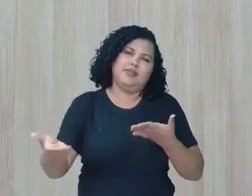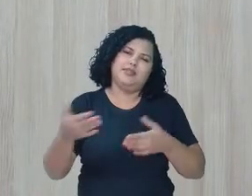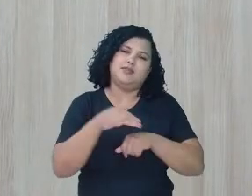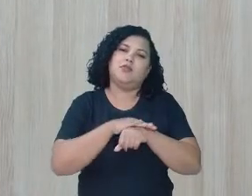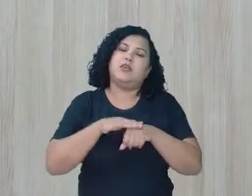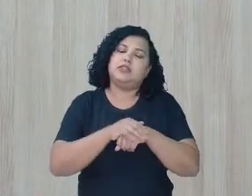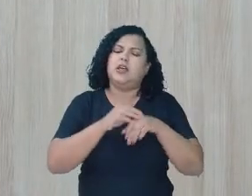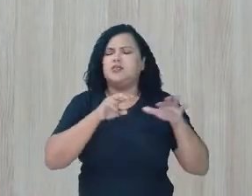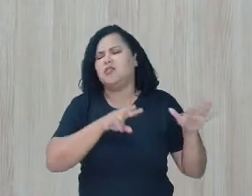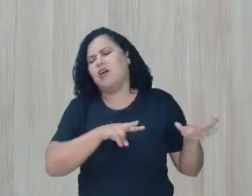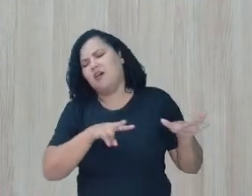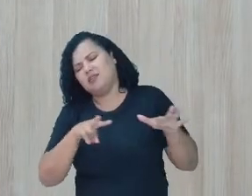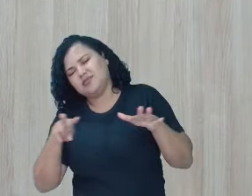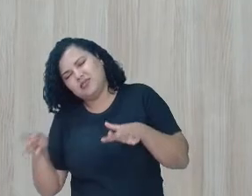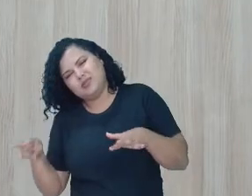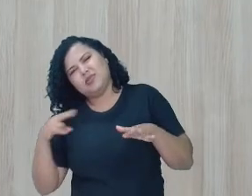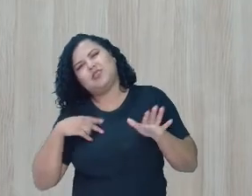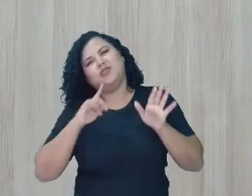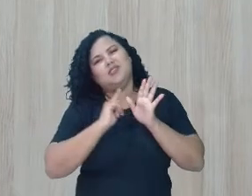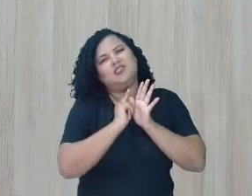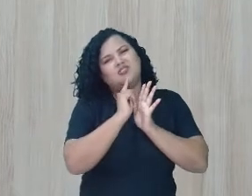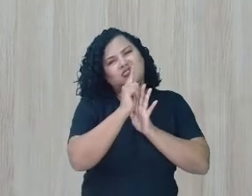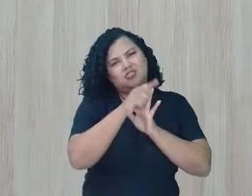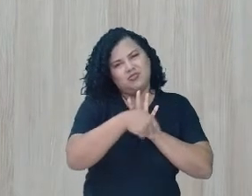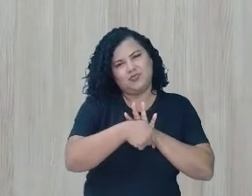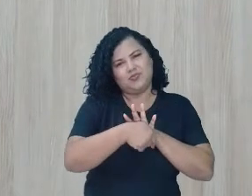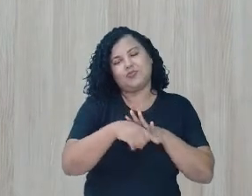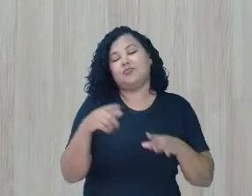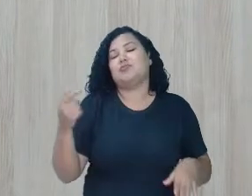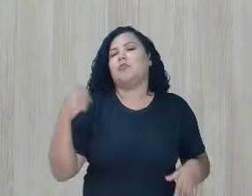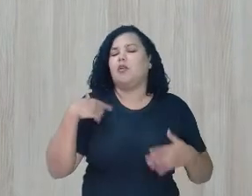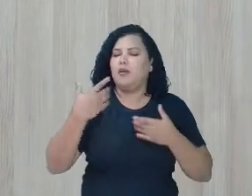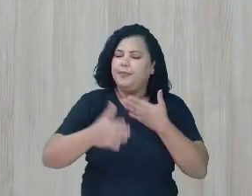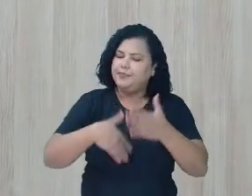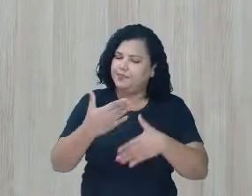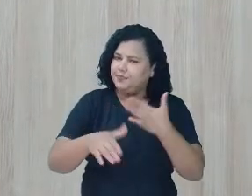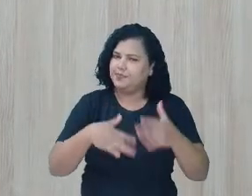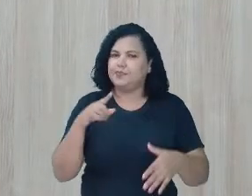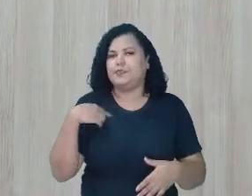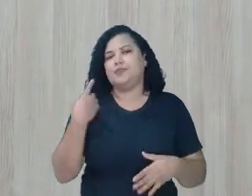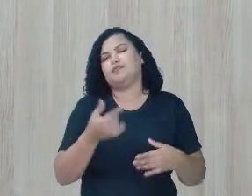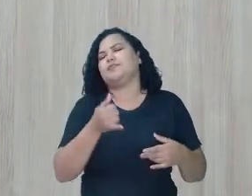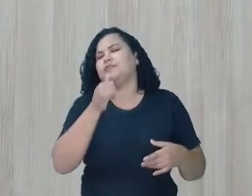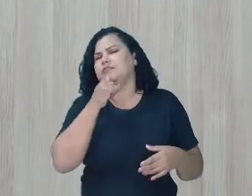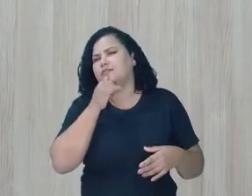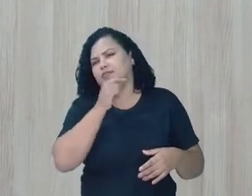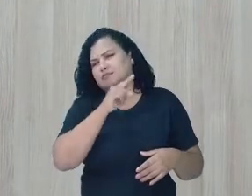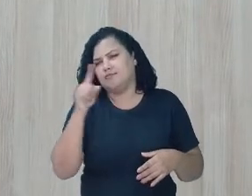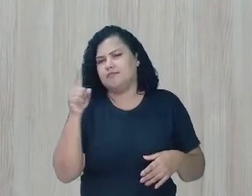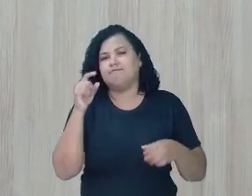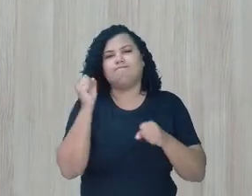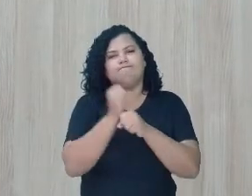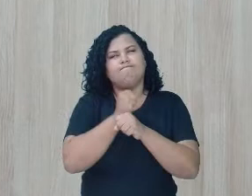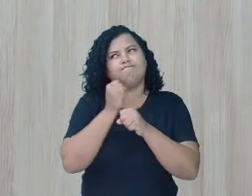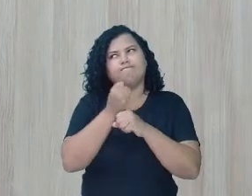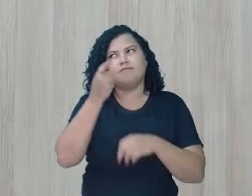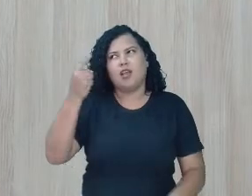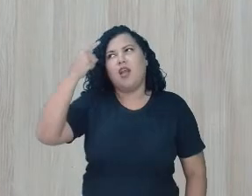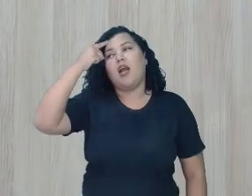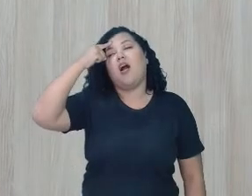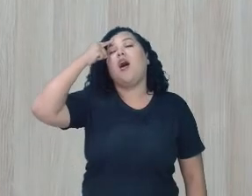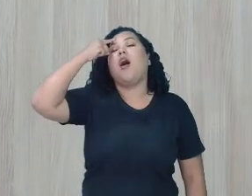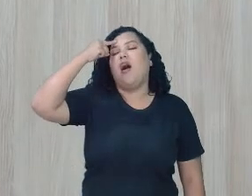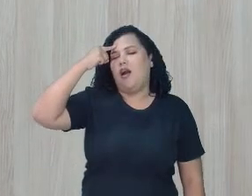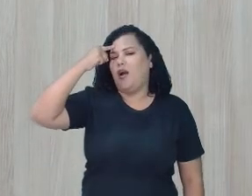essa semana sobre esse gênero textual, tá certo? Ao longo da aula, a gente vai vendo uns exemplos para vocês construírem, né, na cabecinha de